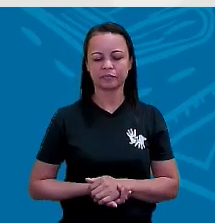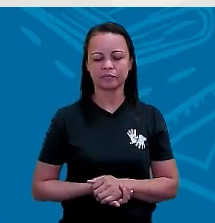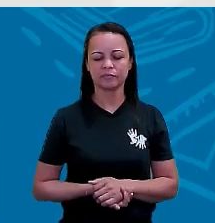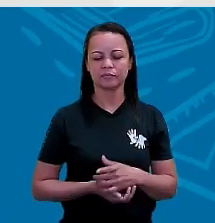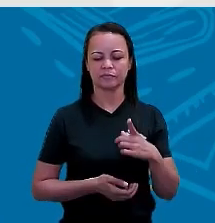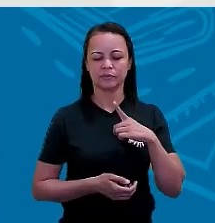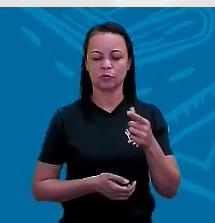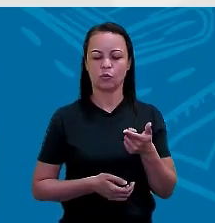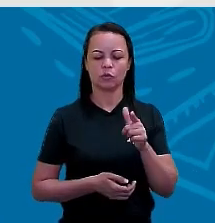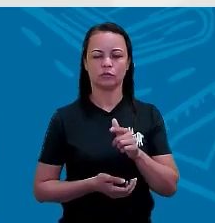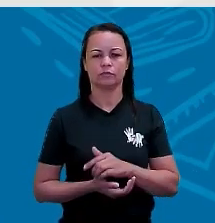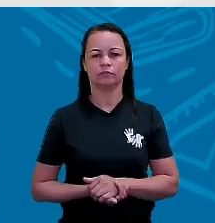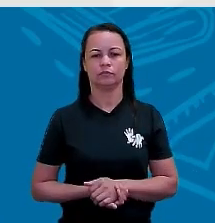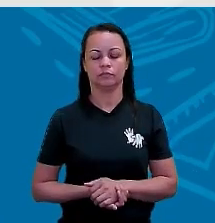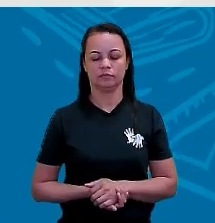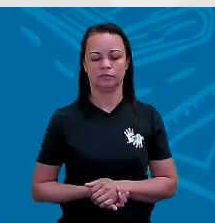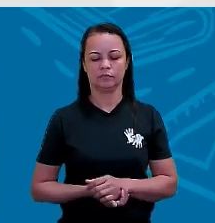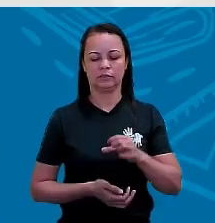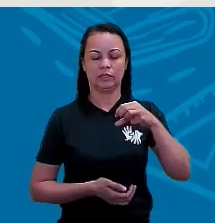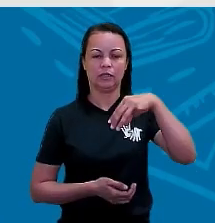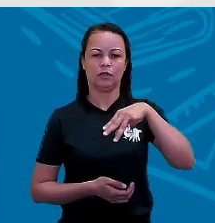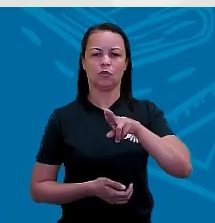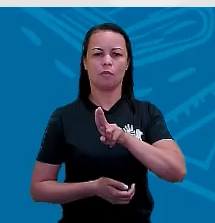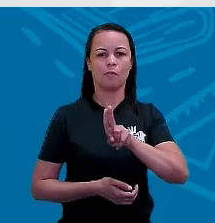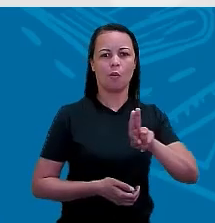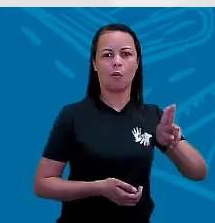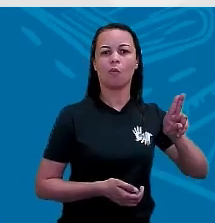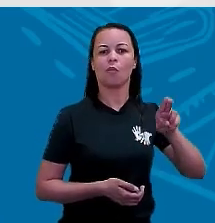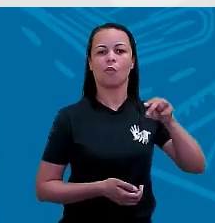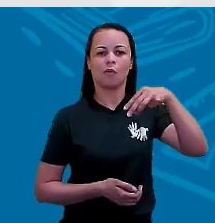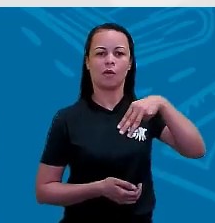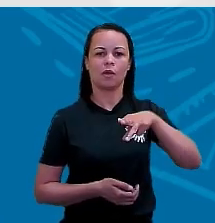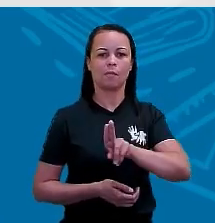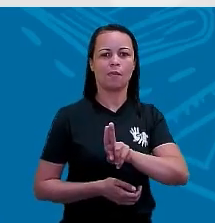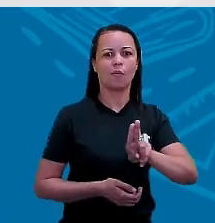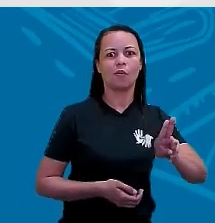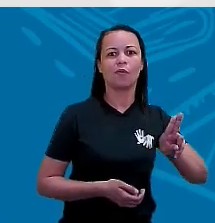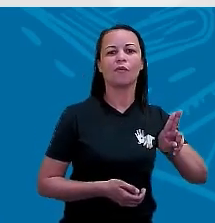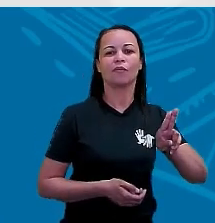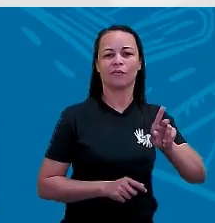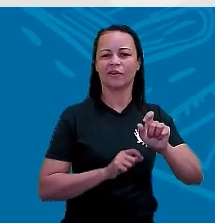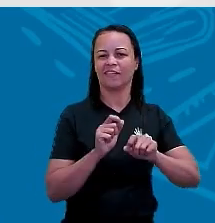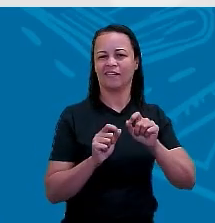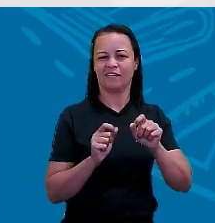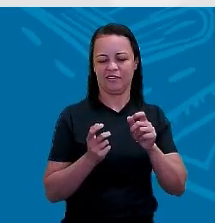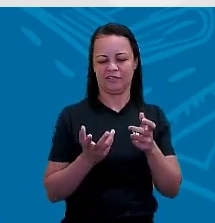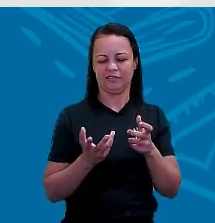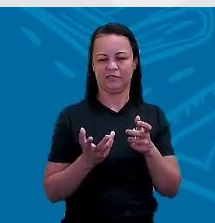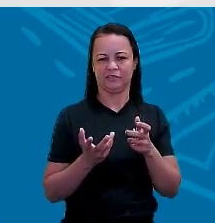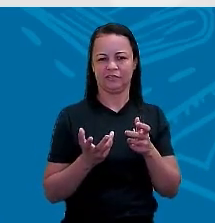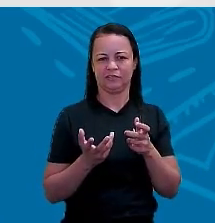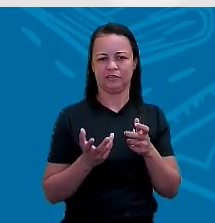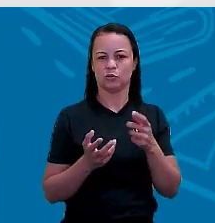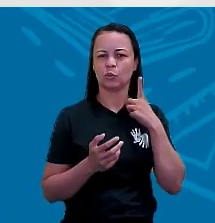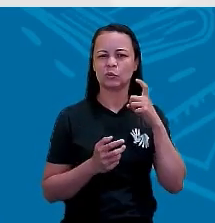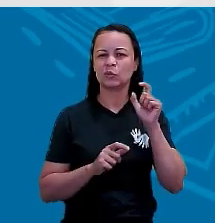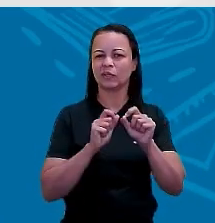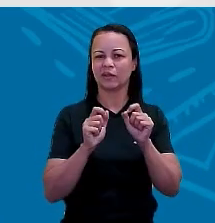outra também, que é o mu. Quem é que faz isso? Mu. É o som da